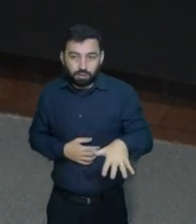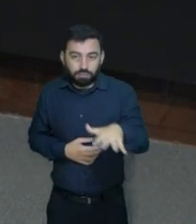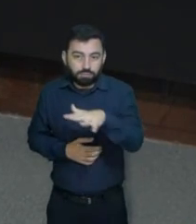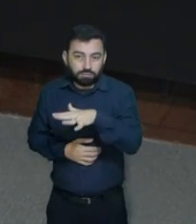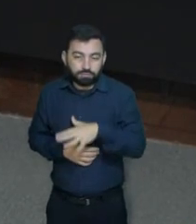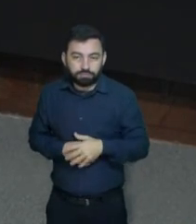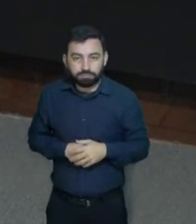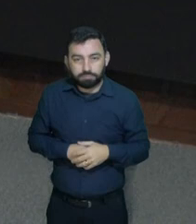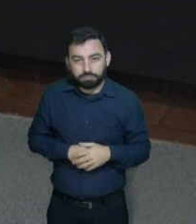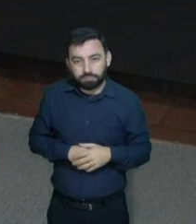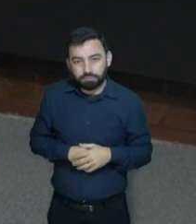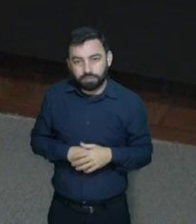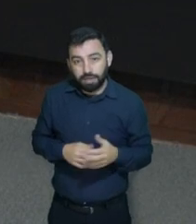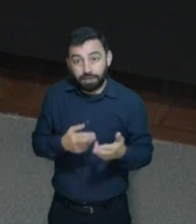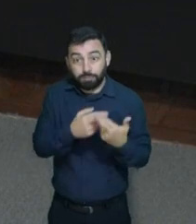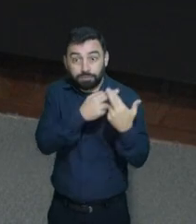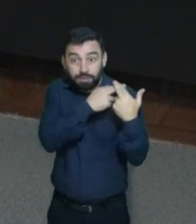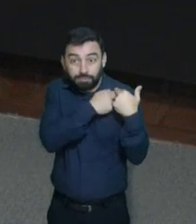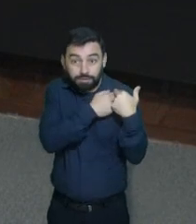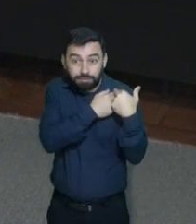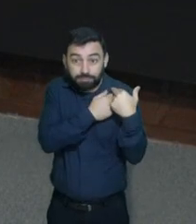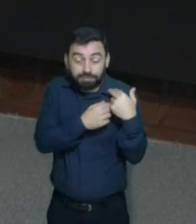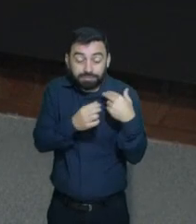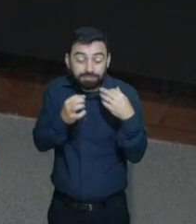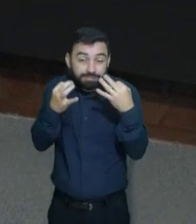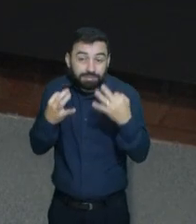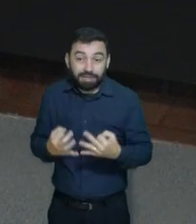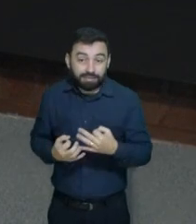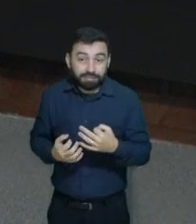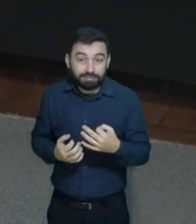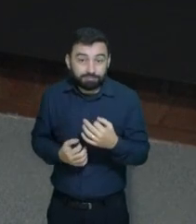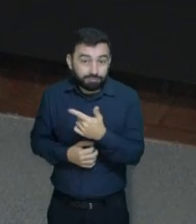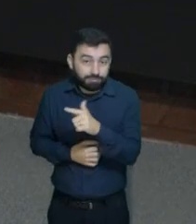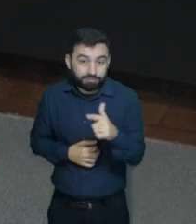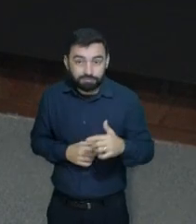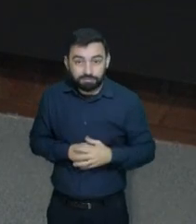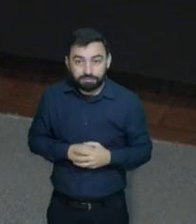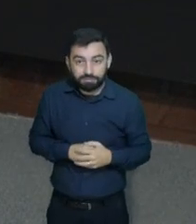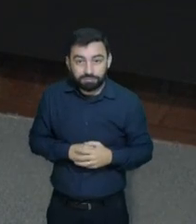né? Mas eu não tenho essa resposta para te dar, infelizmente.